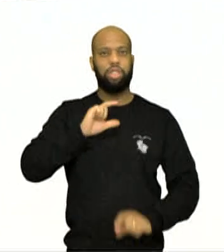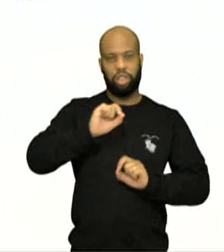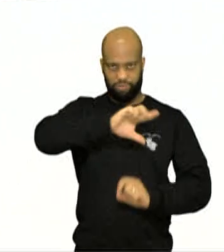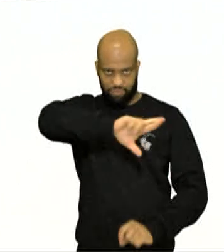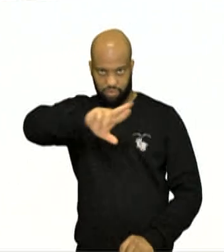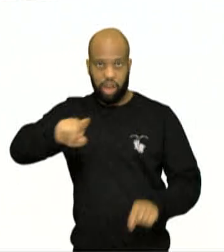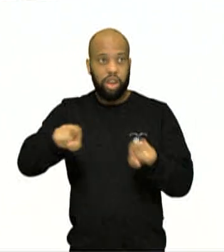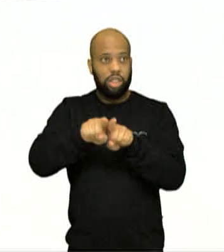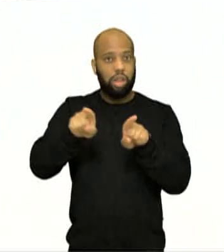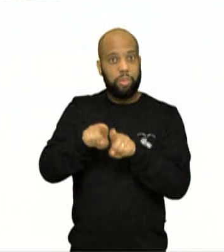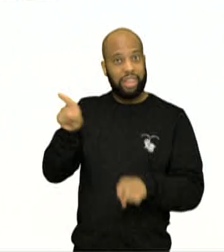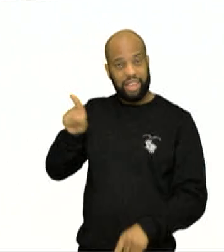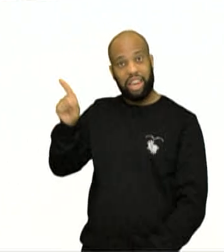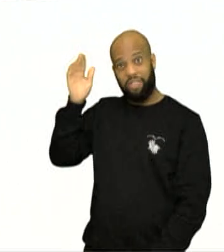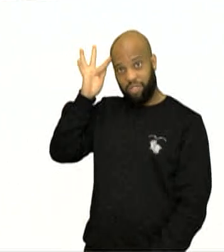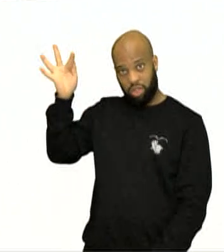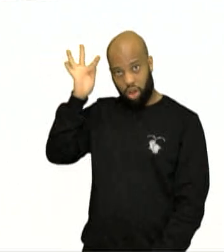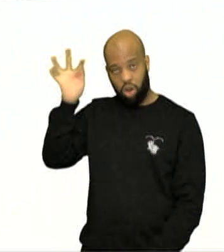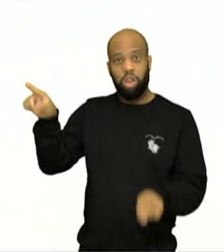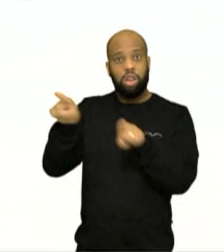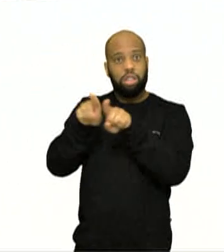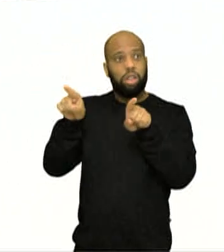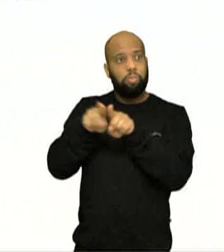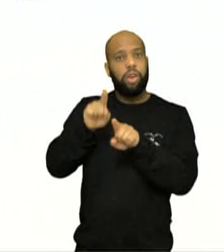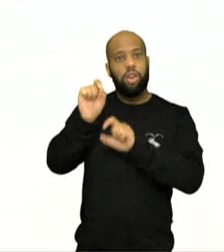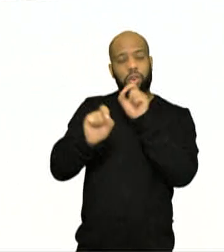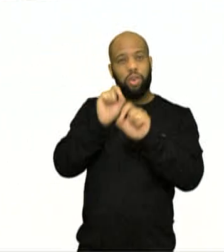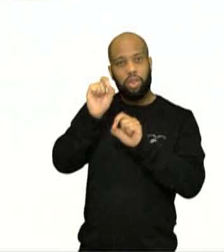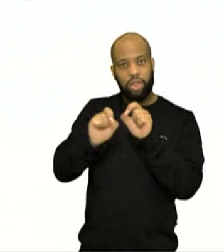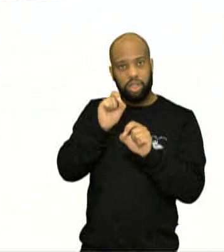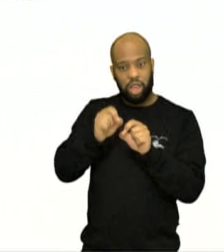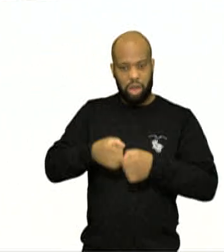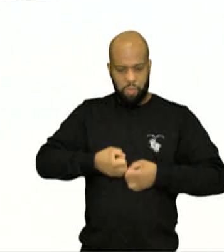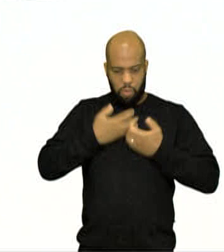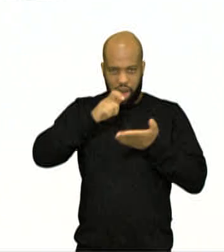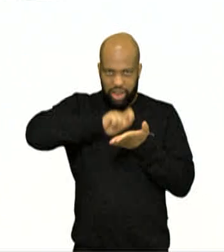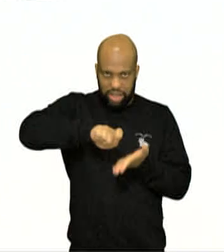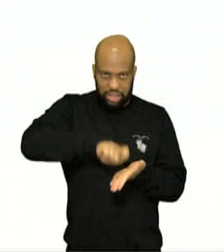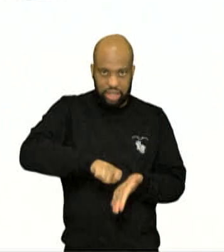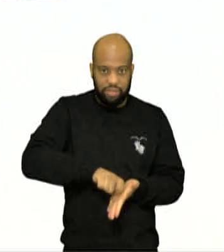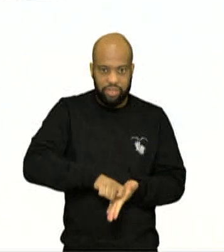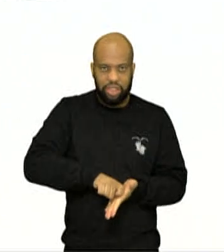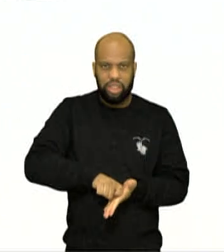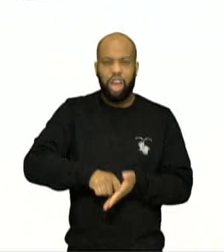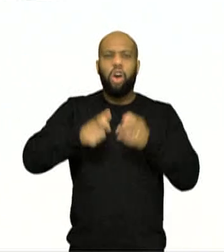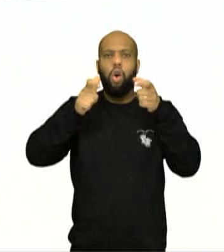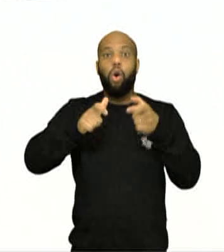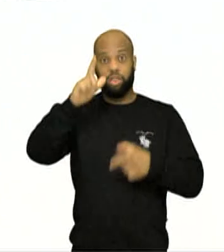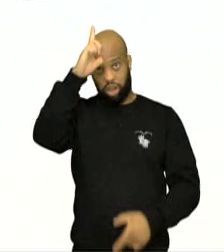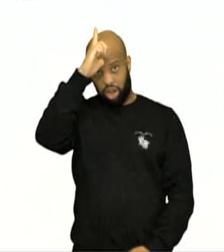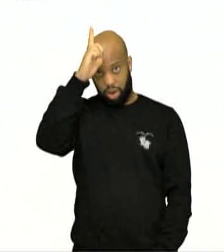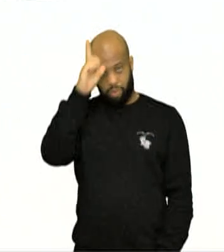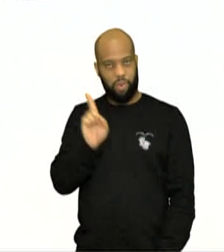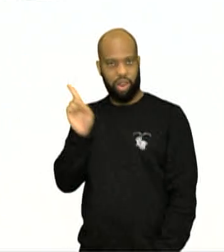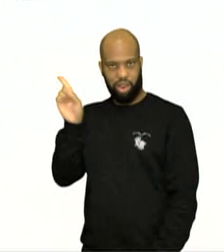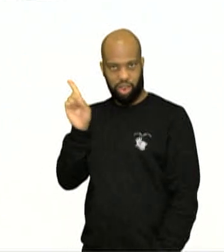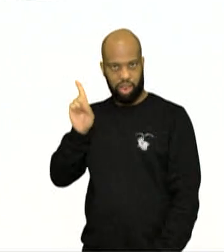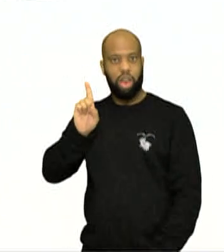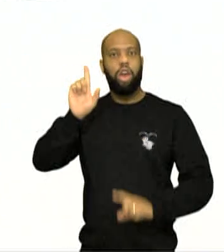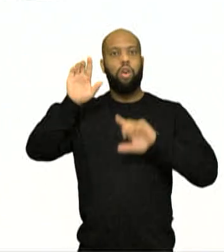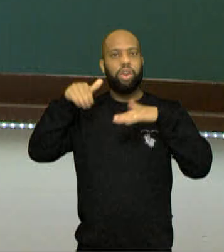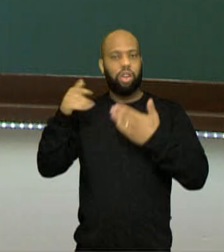alemão contemporâneo. Dedicou-se a estudar e a compreender as letras clássicas.